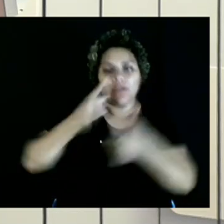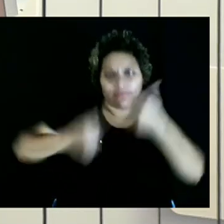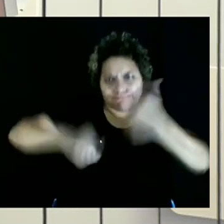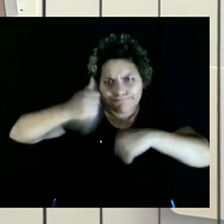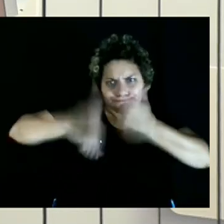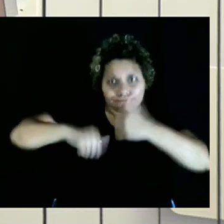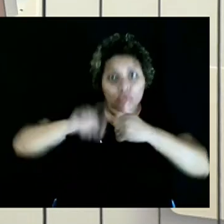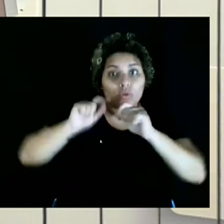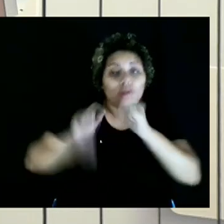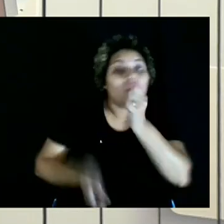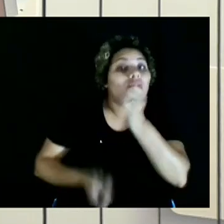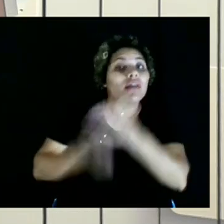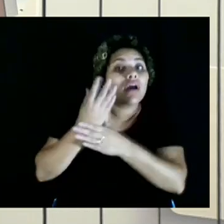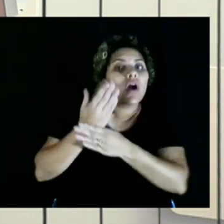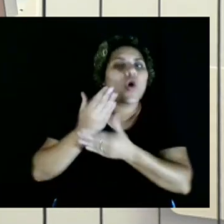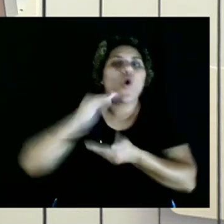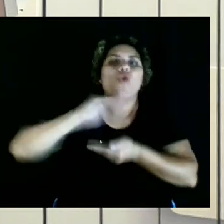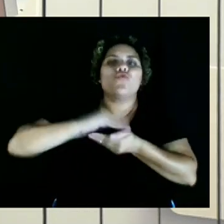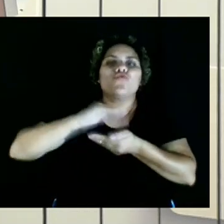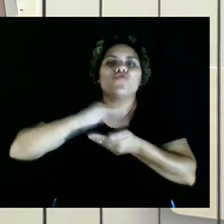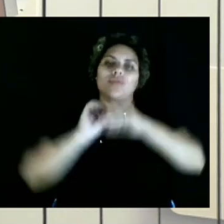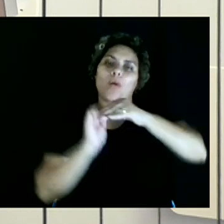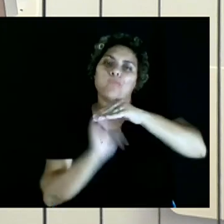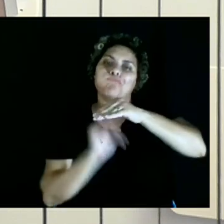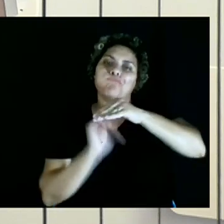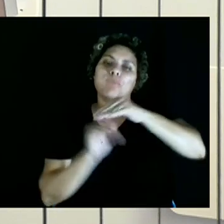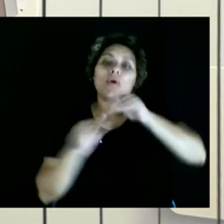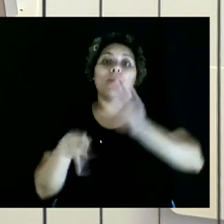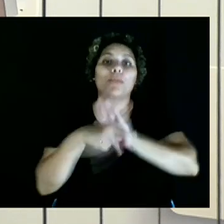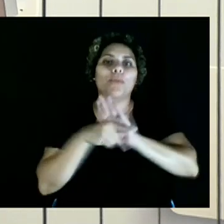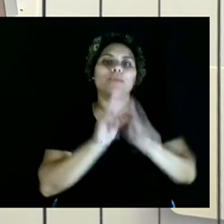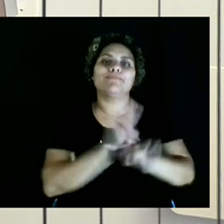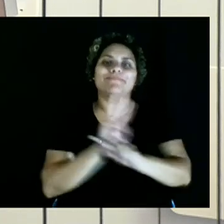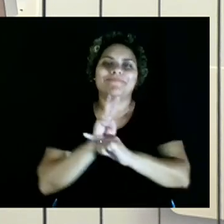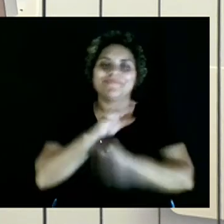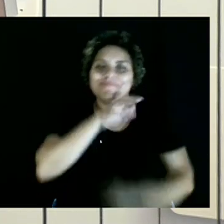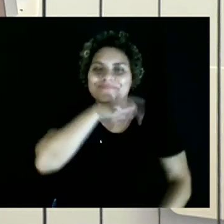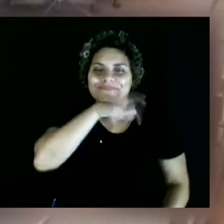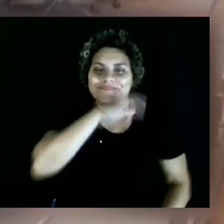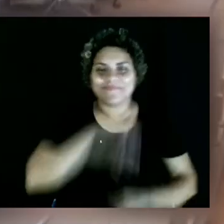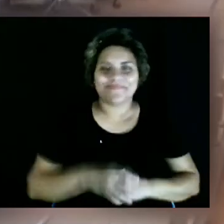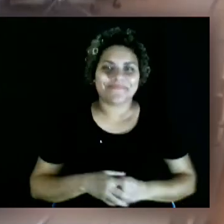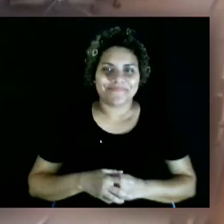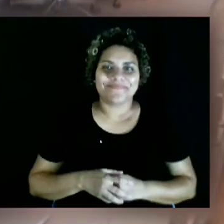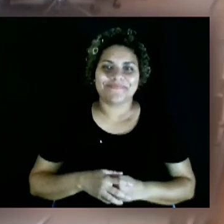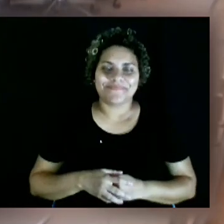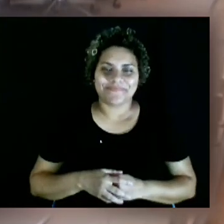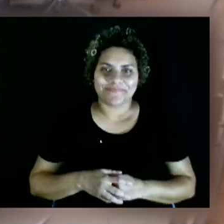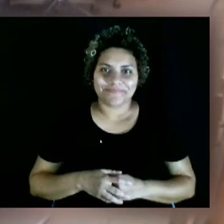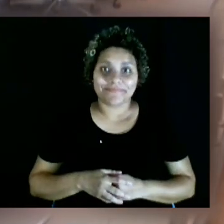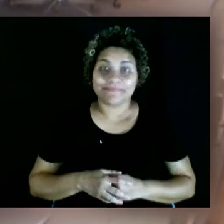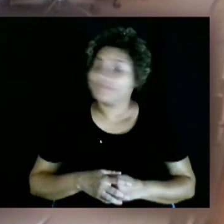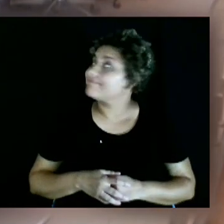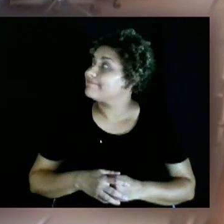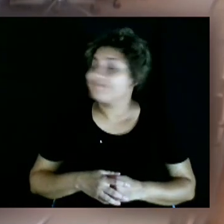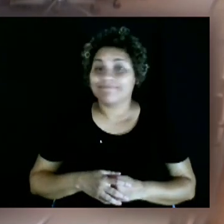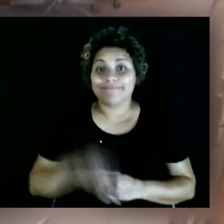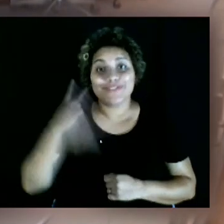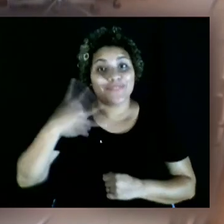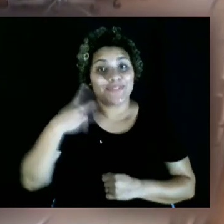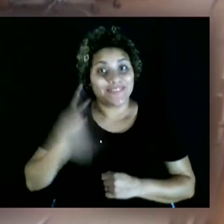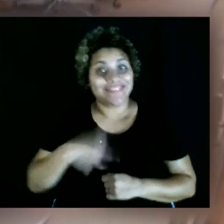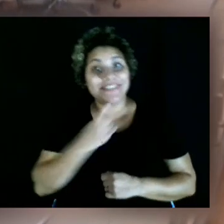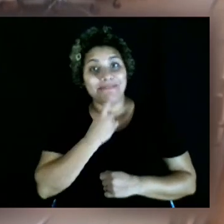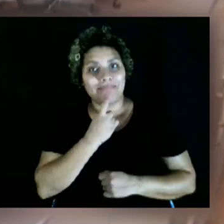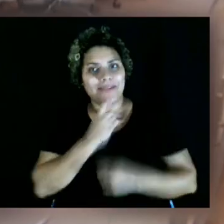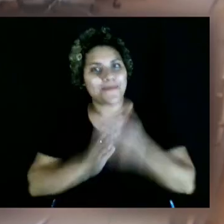Fundo Municipal de Proteção Animal. Os vereadores de Campinas aprovaram na noite